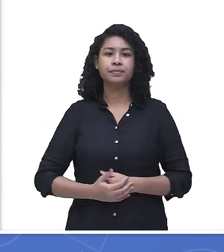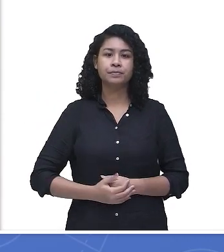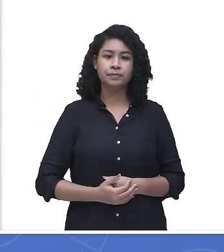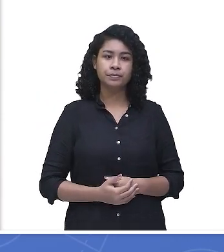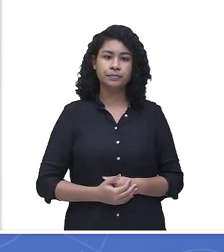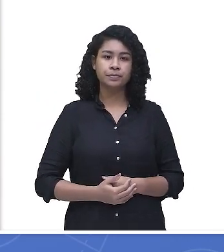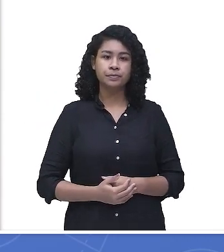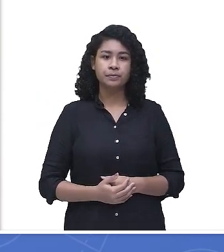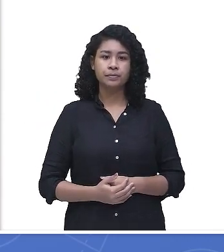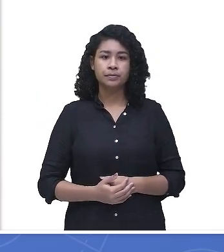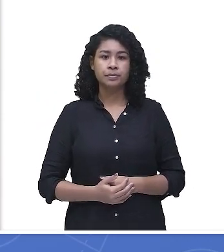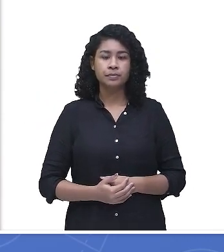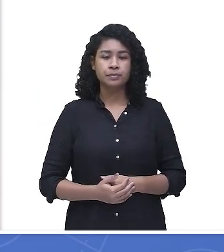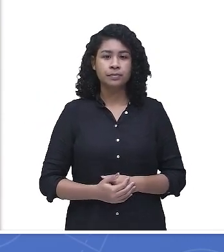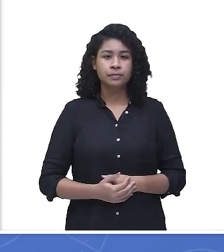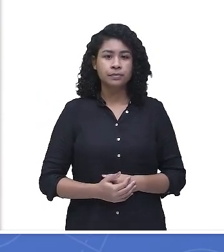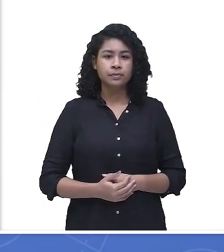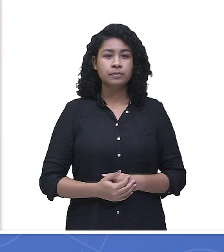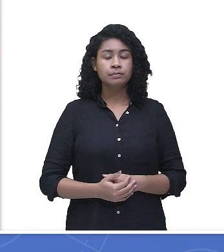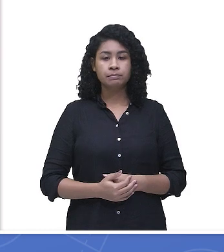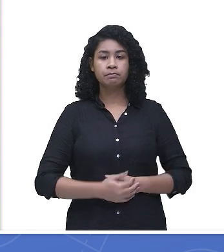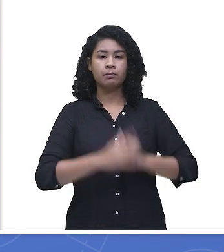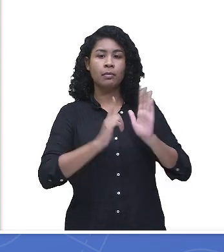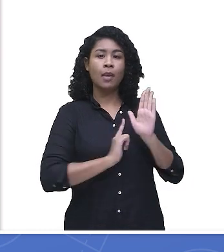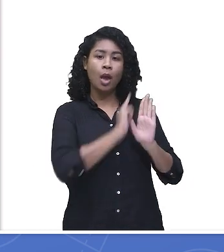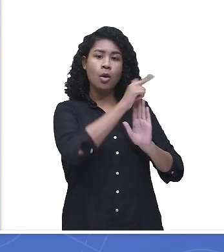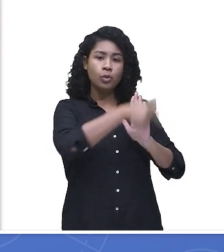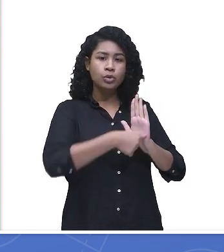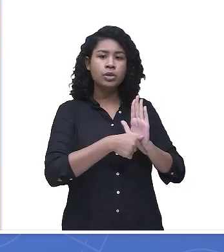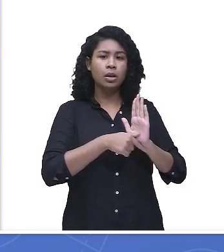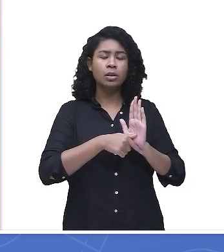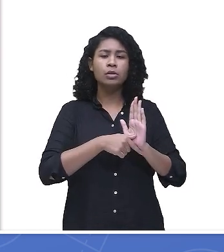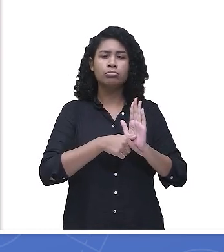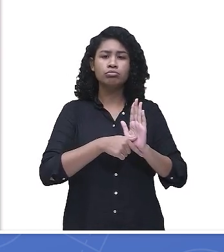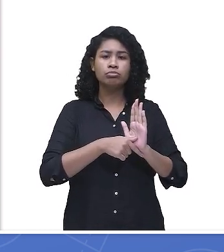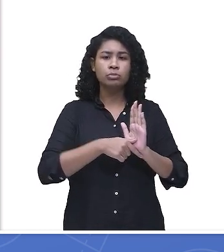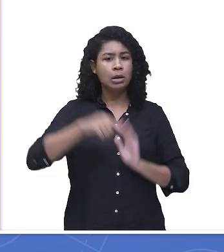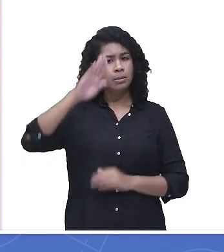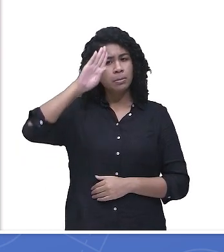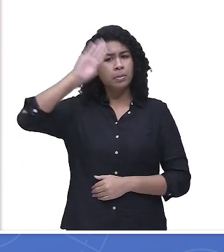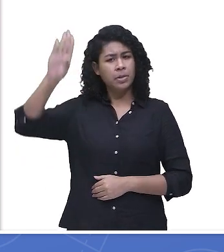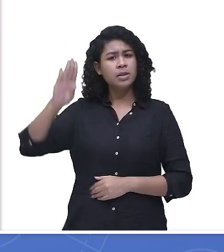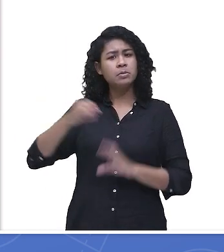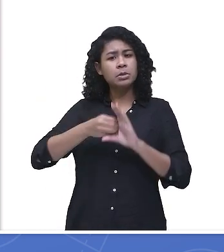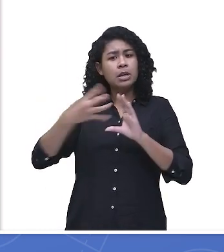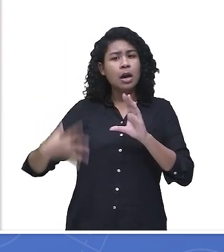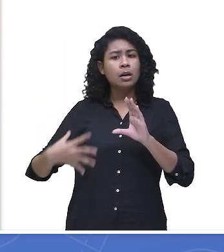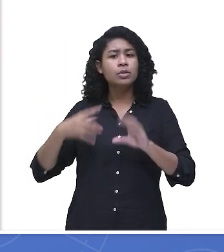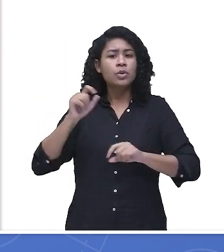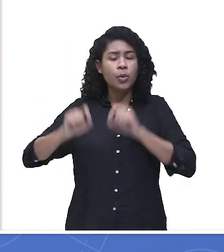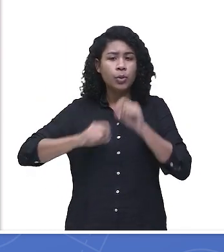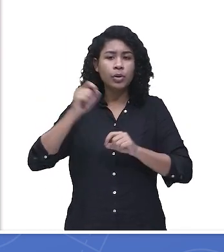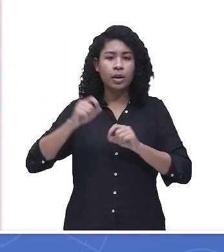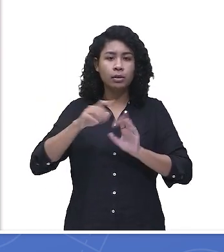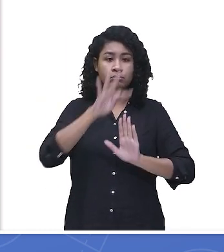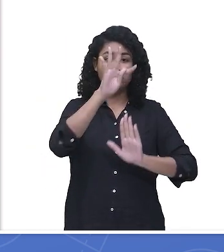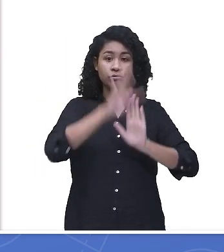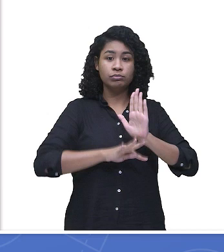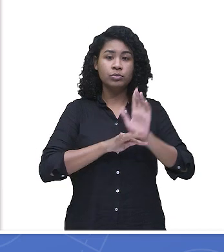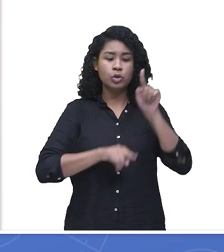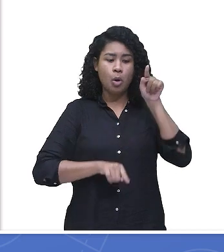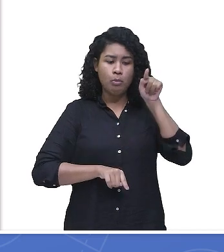gênero discursivo também de tipologia narrativa. Então, todos aqueles elementos que eu já